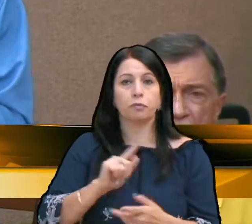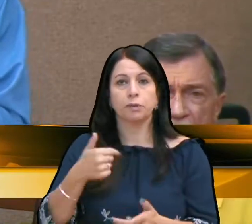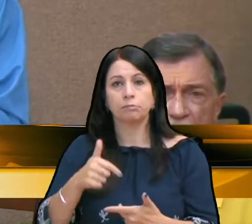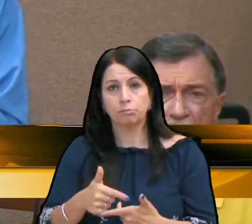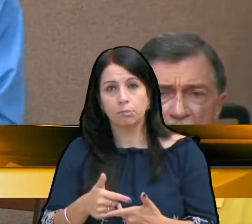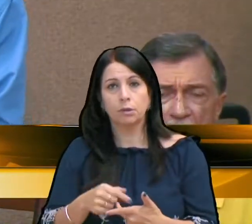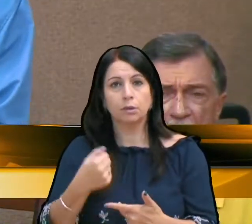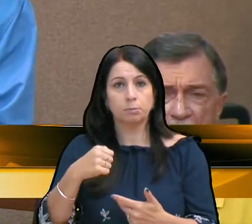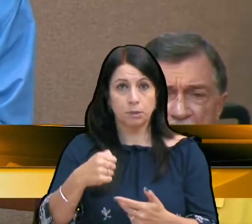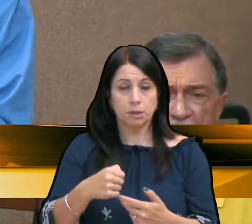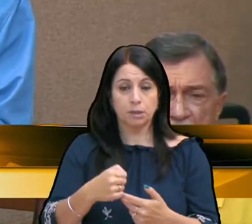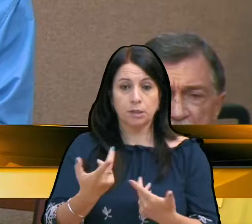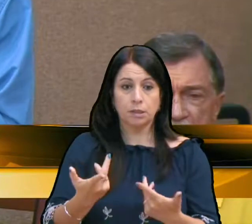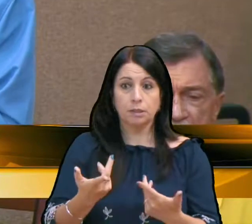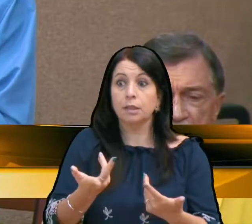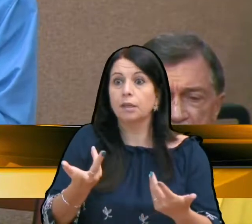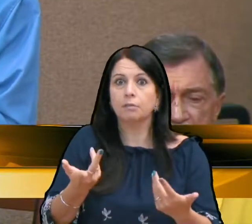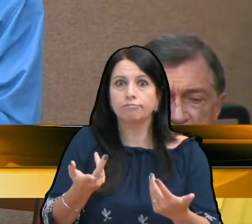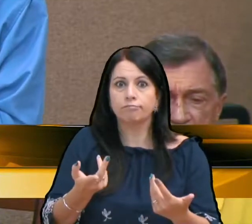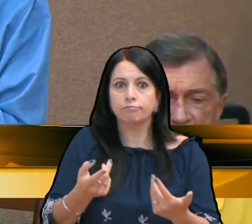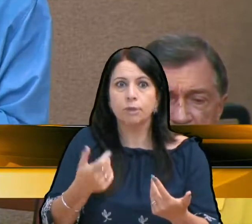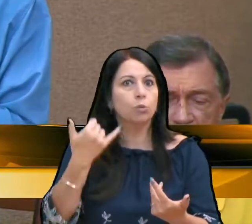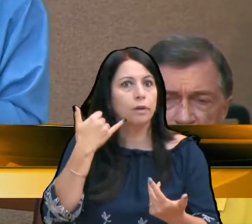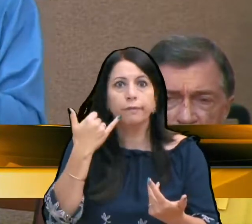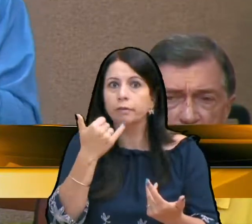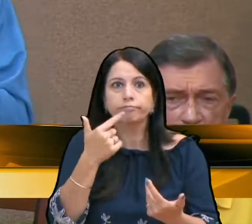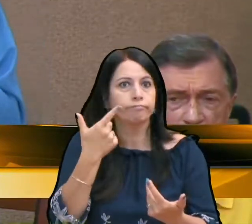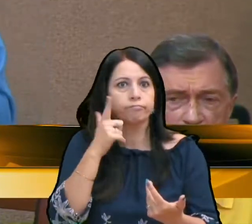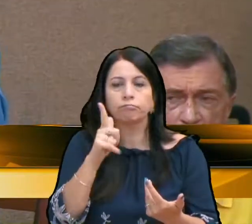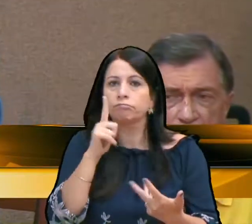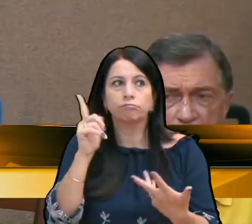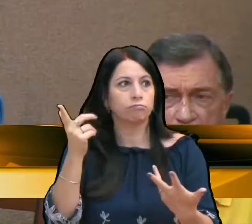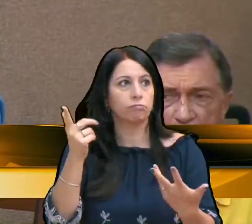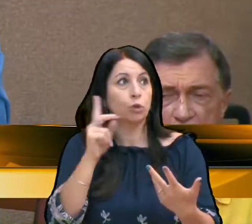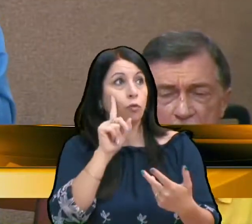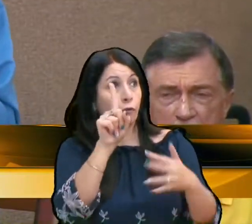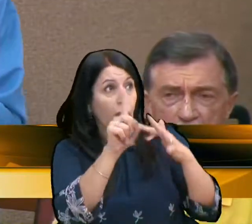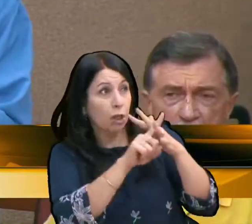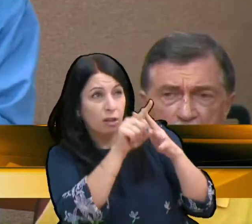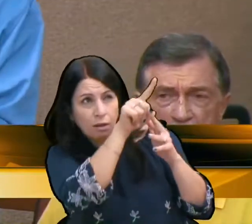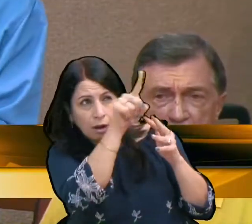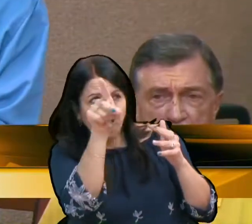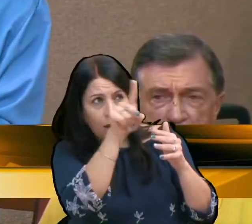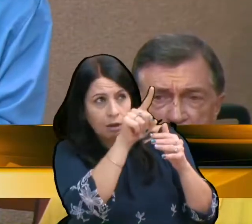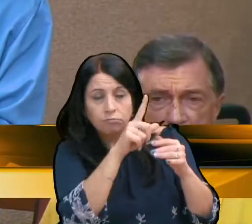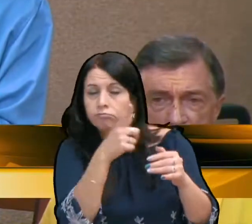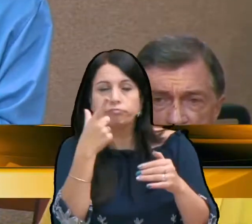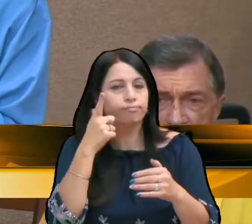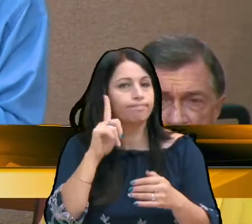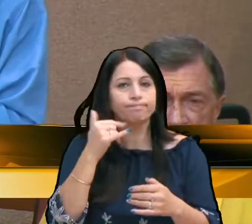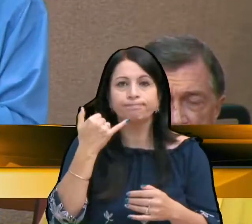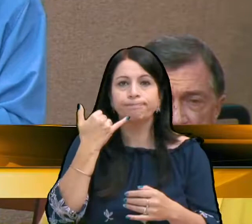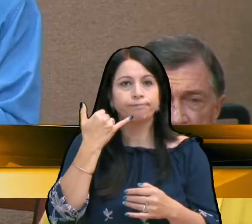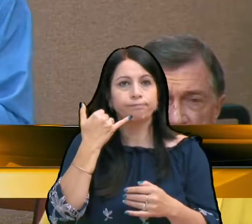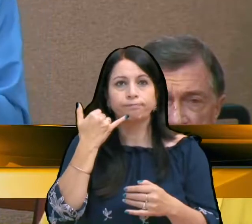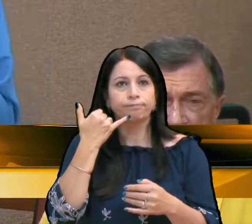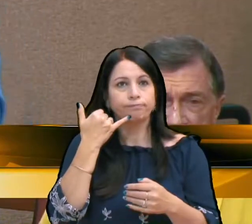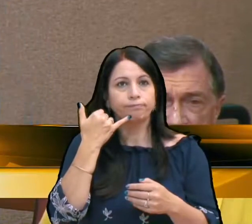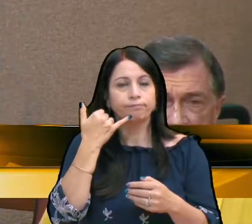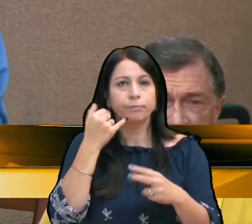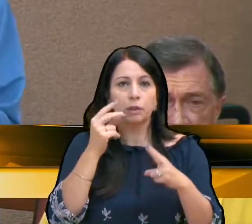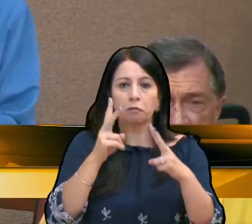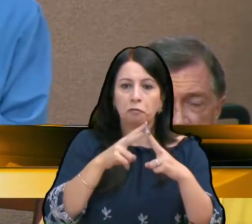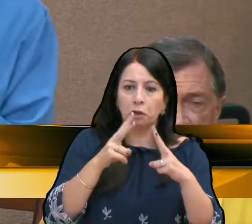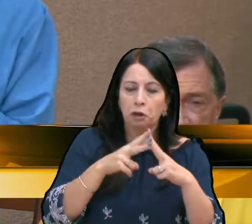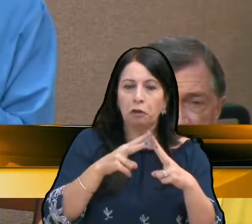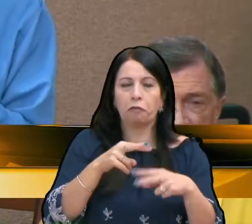que tu precisa, tu fica empenhado lá, não pega o celular. Mesmo tu enxergando a antena, ó, aqui, ó, seja da Vivo,